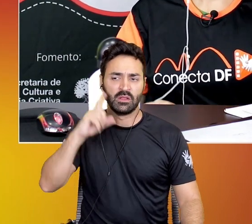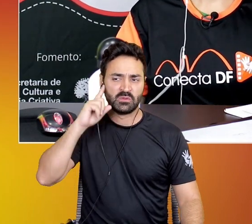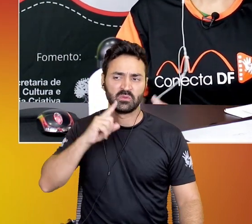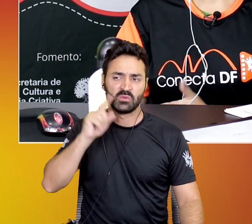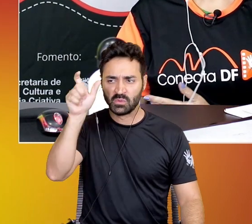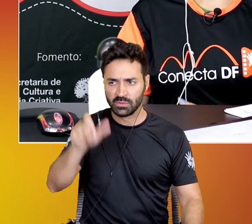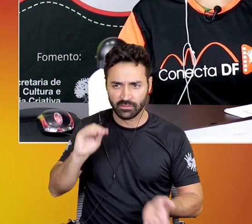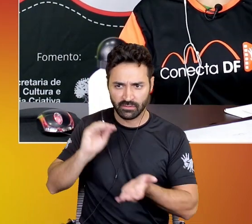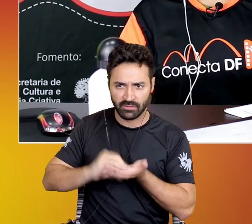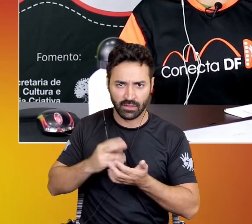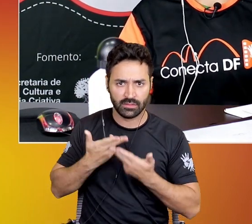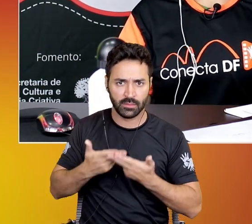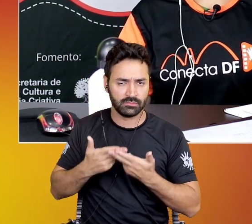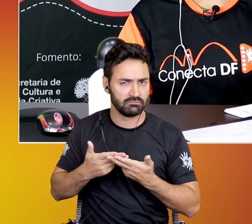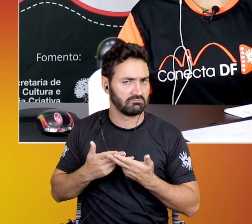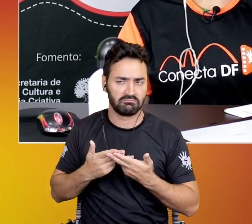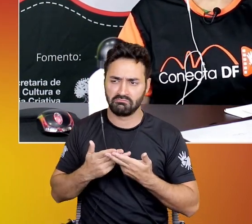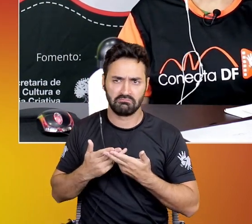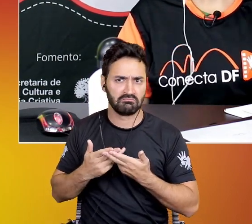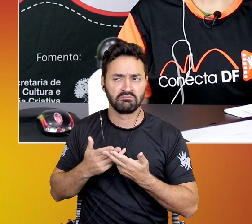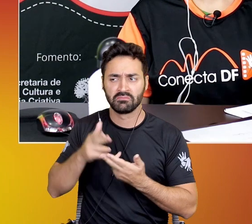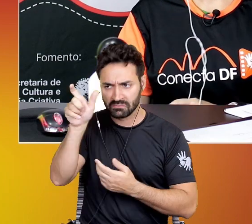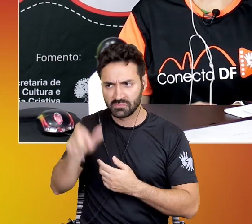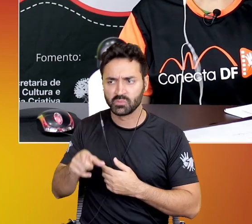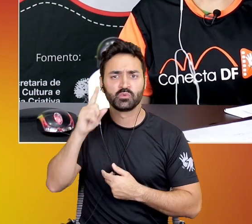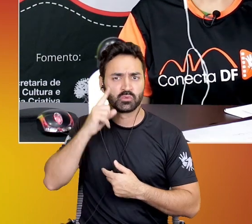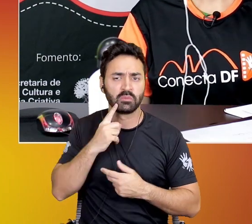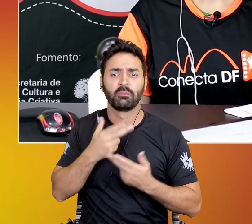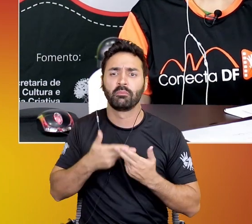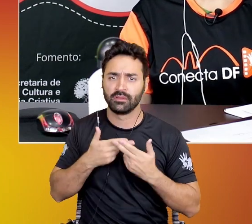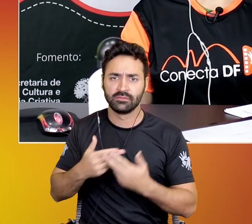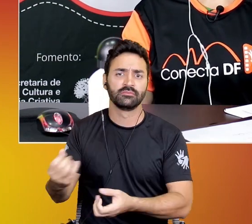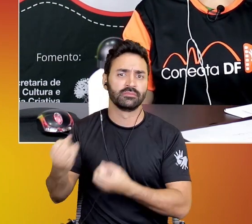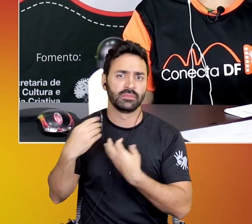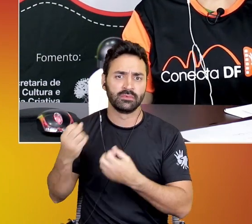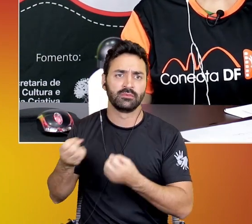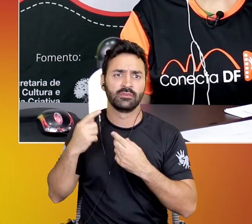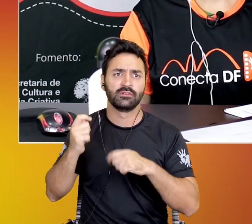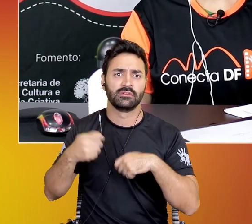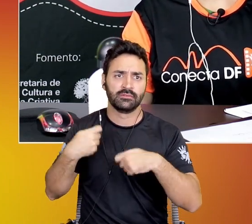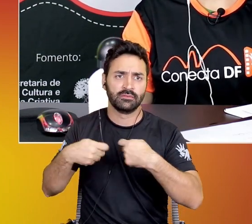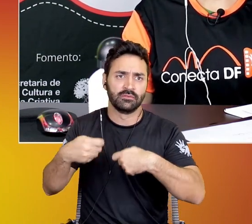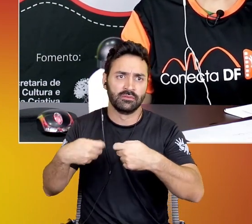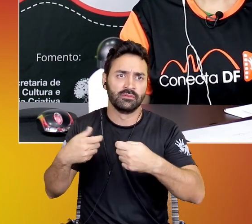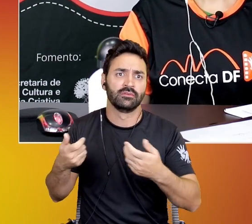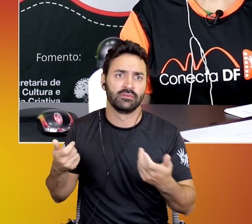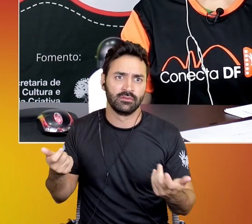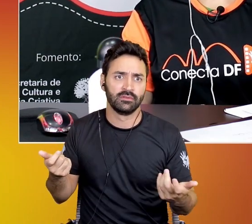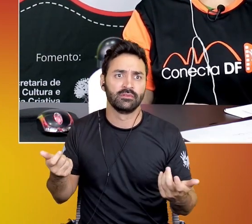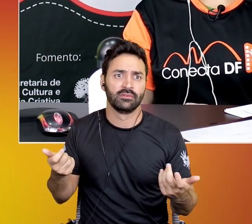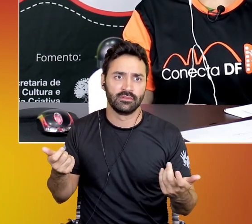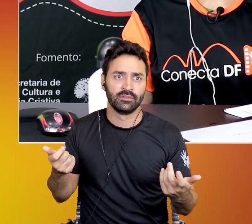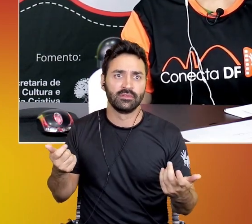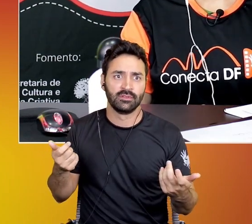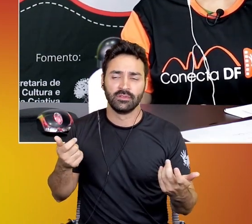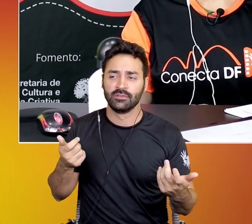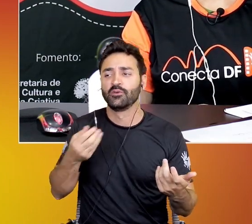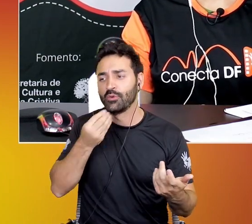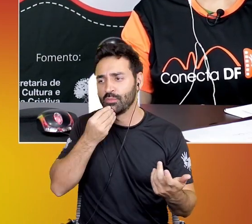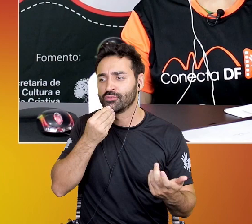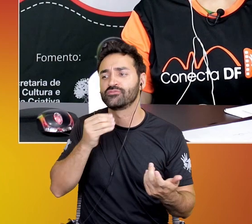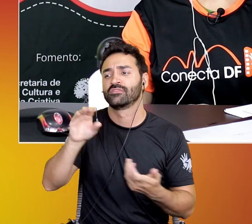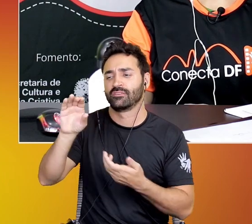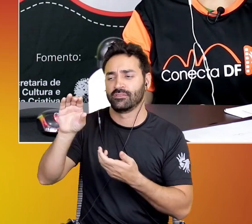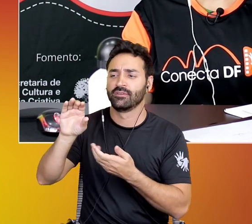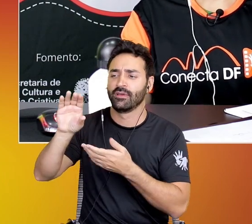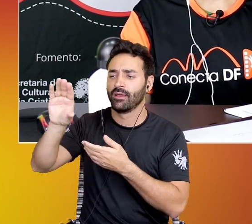tem paciência até de sobra. Aí eu dizia assim a ele que a paciência que ele tinha dava para mim ele um bocado da empresa, ele ficava rindo.